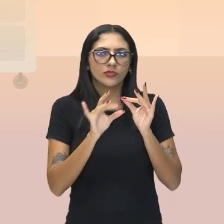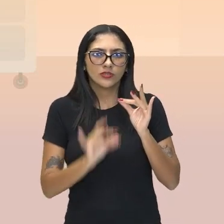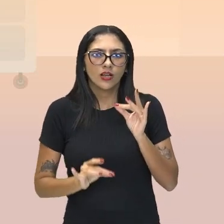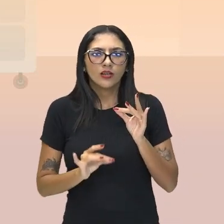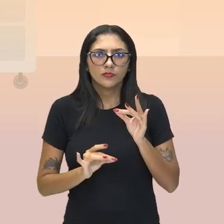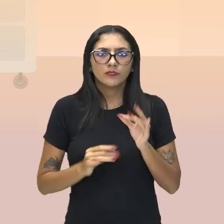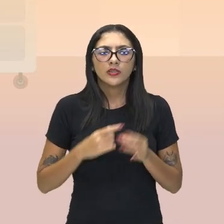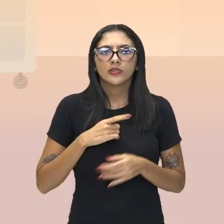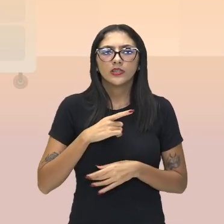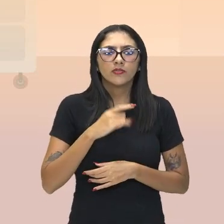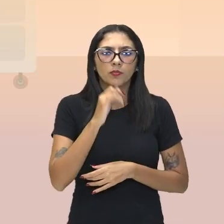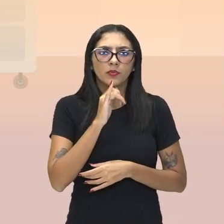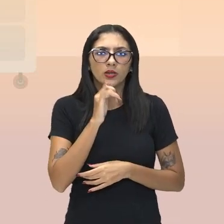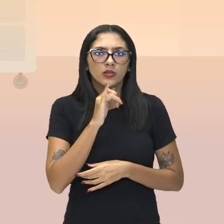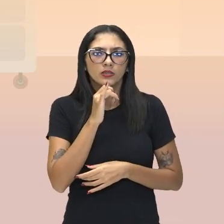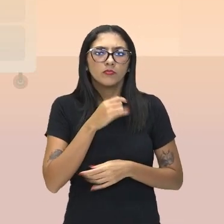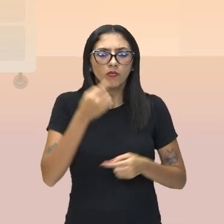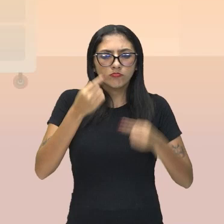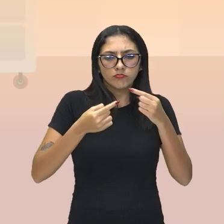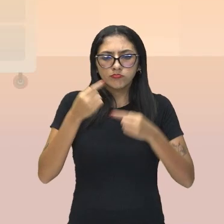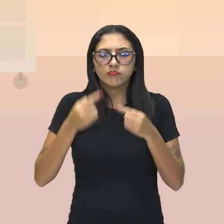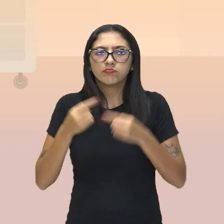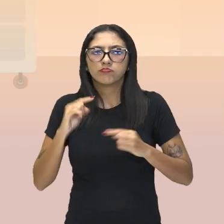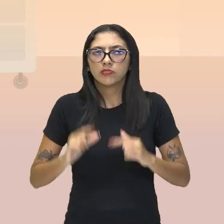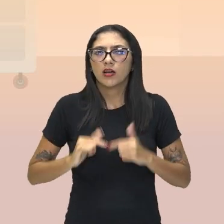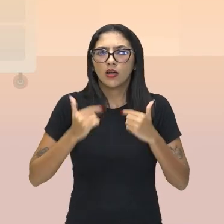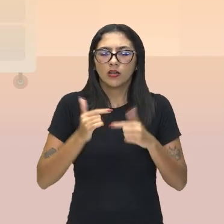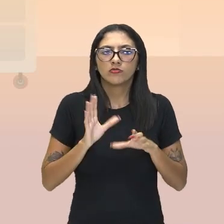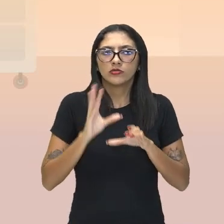o conflito ali, né? Só há um conflito